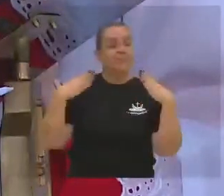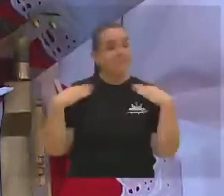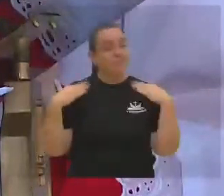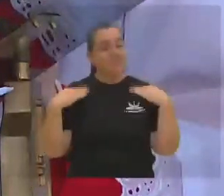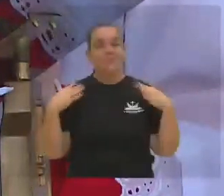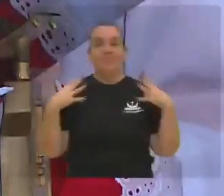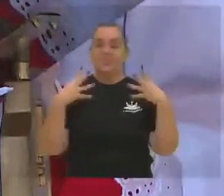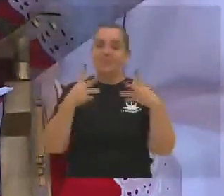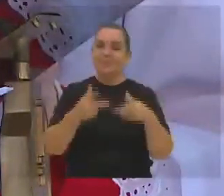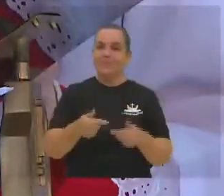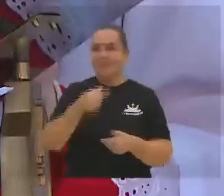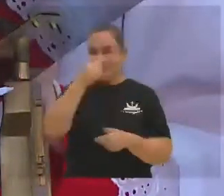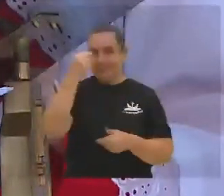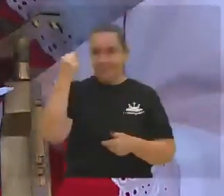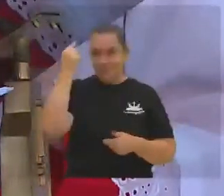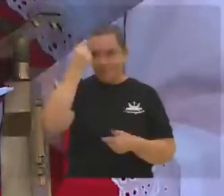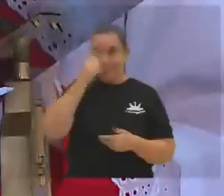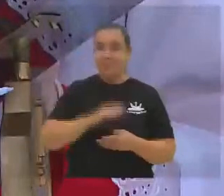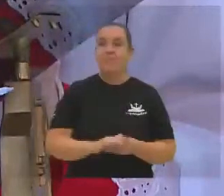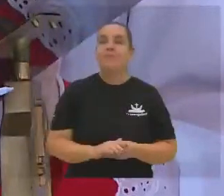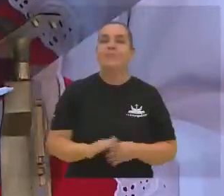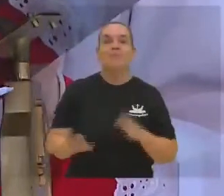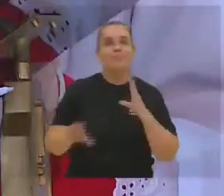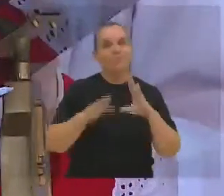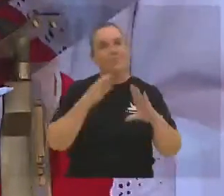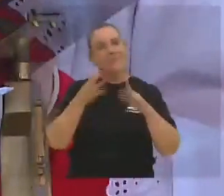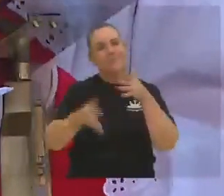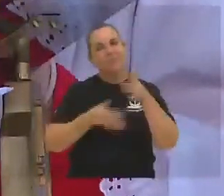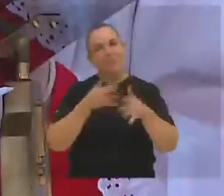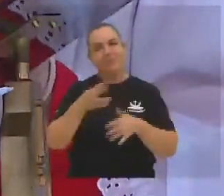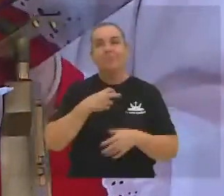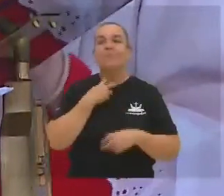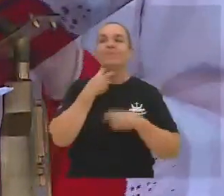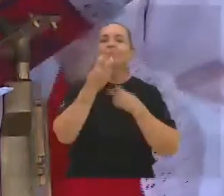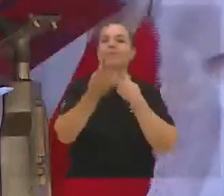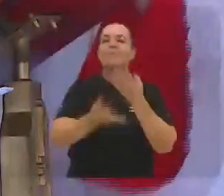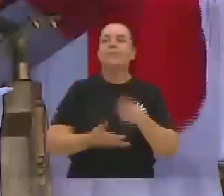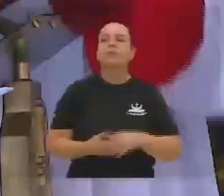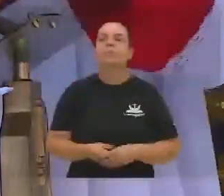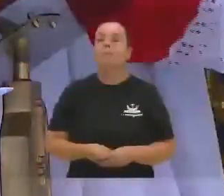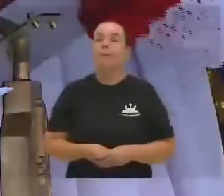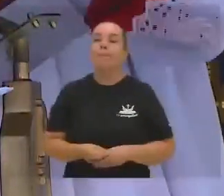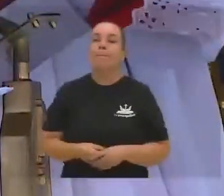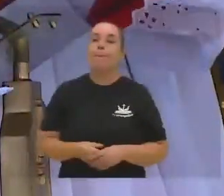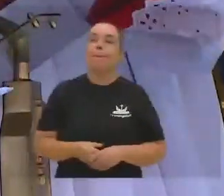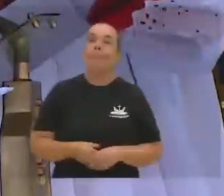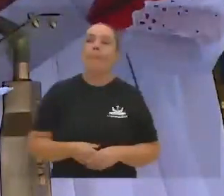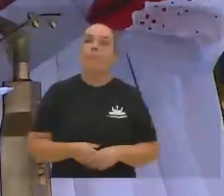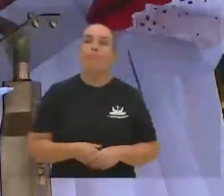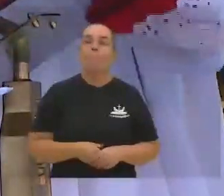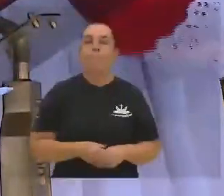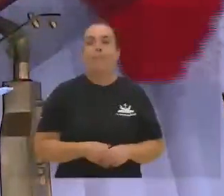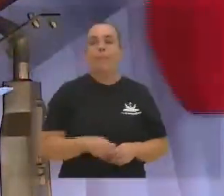a todos os santos, cantando a uma só voz.